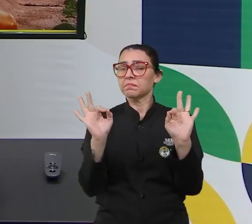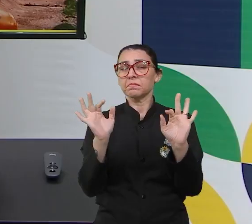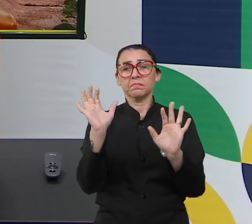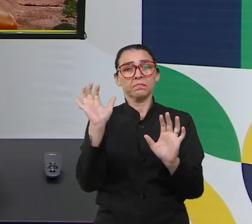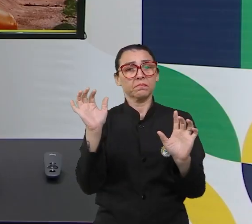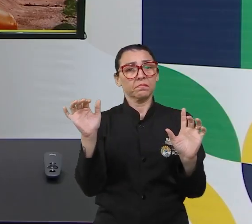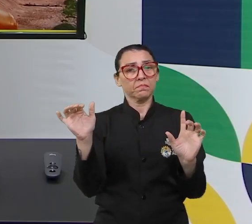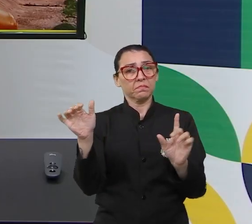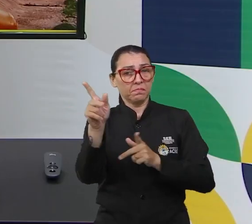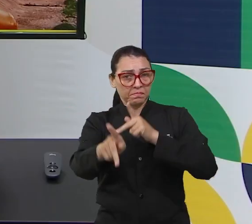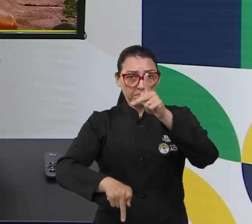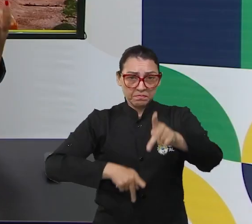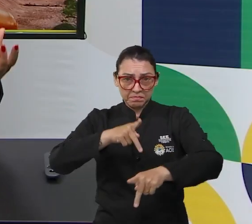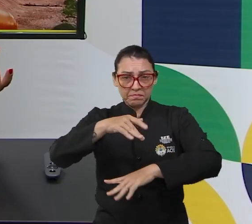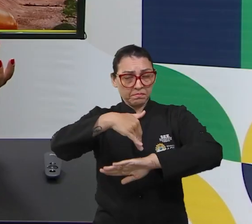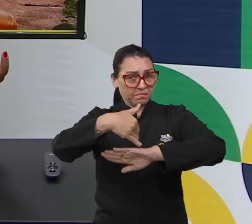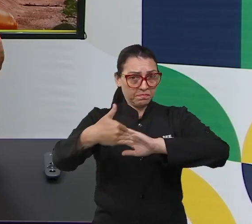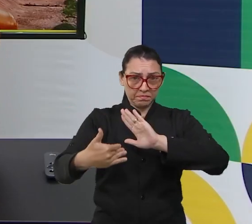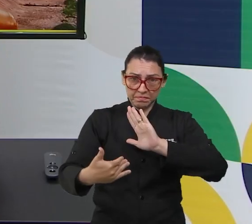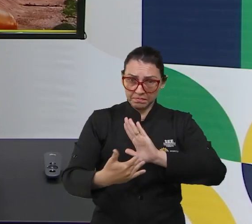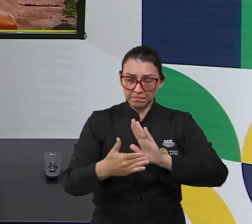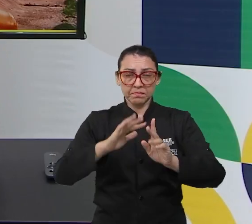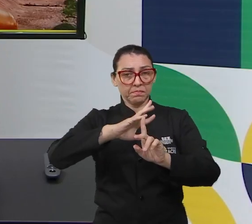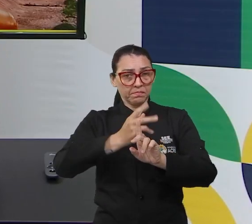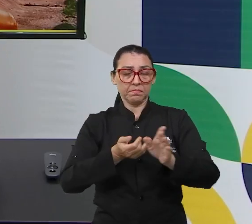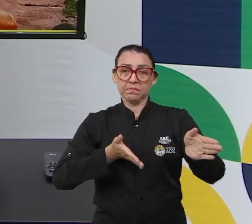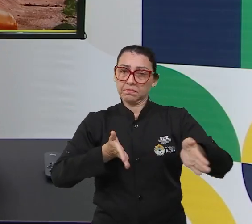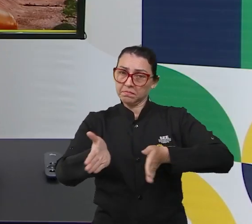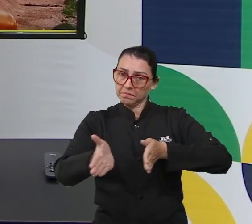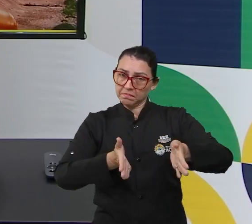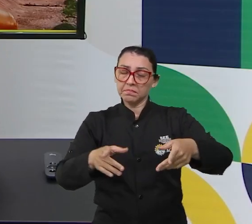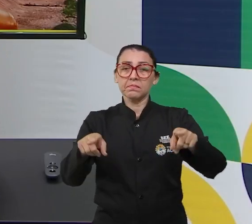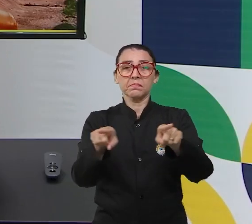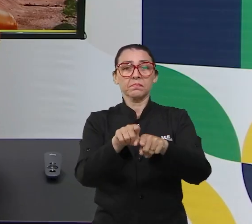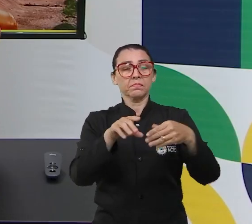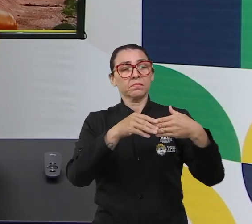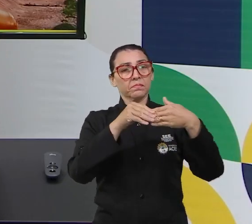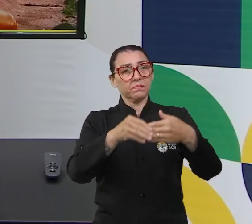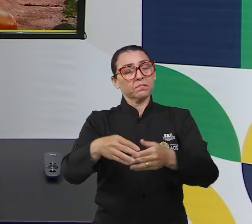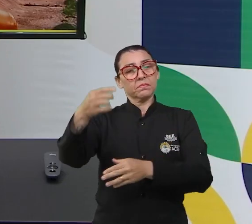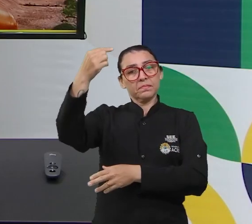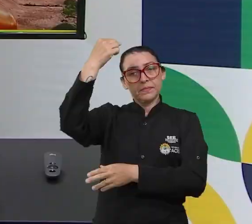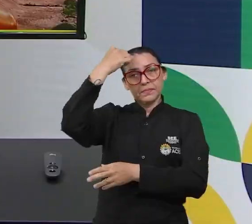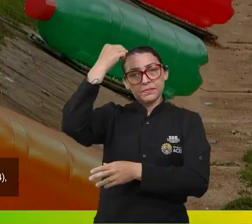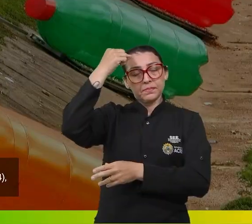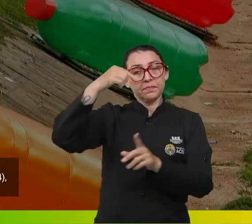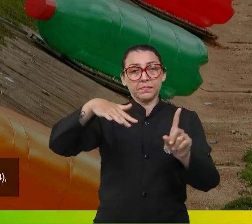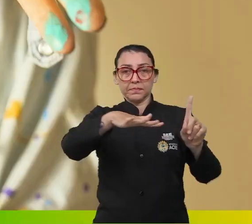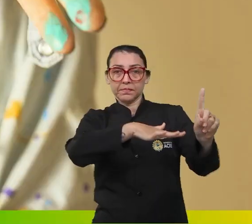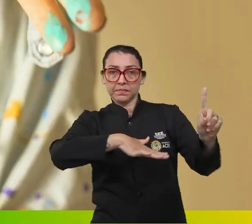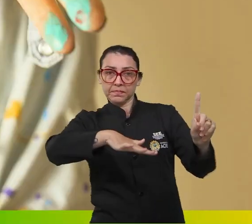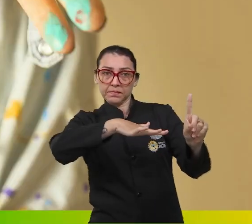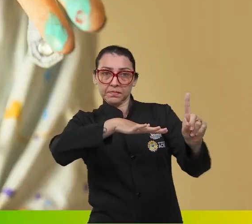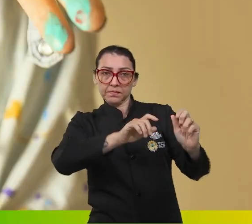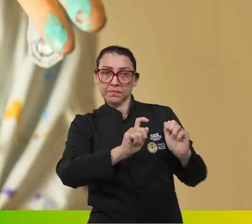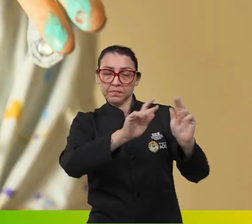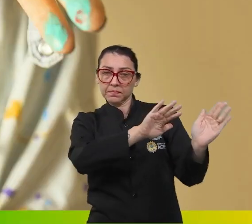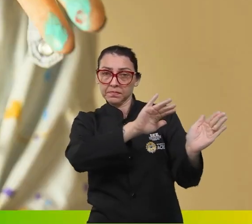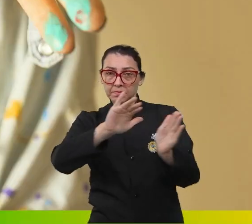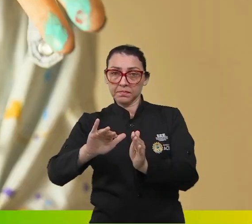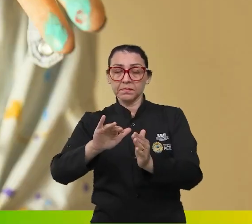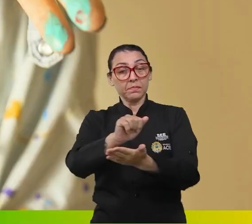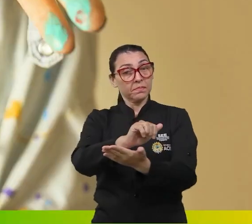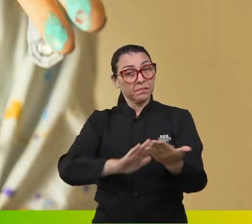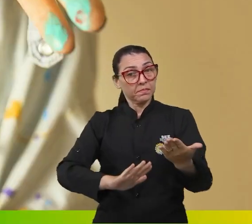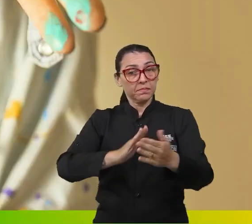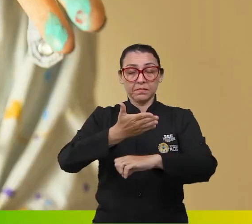museus. Então, a arte, além de ser acessível, ela também traz essa reflexão social. E aí,